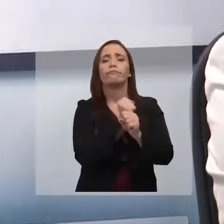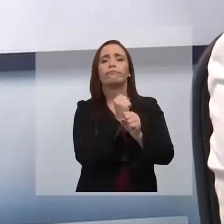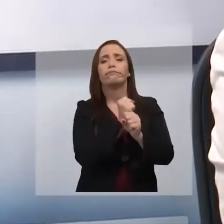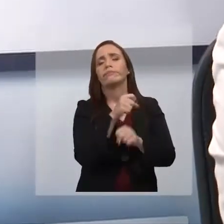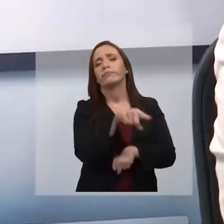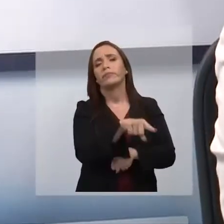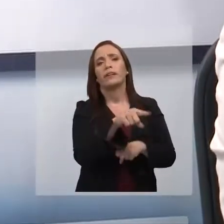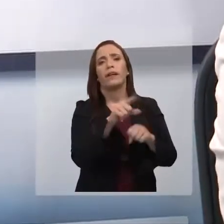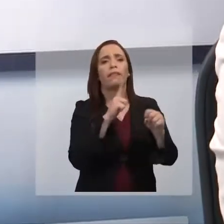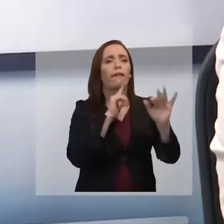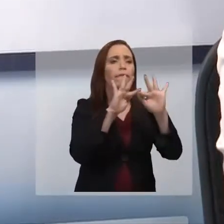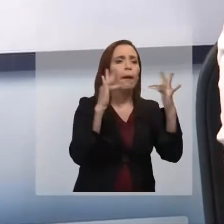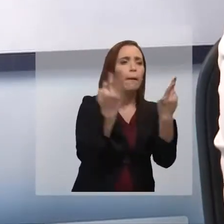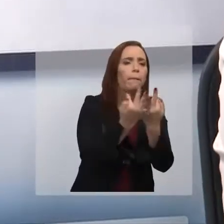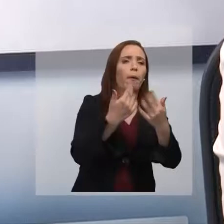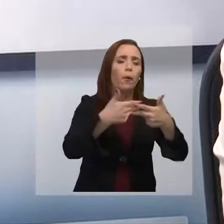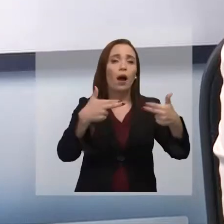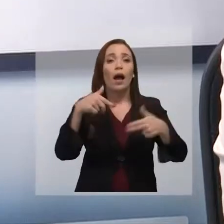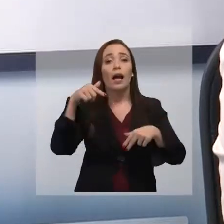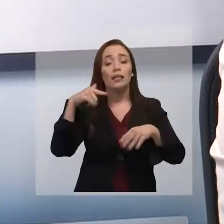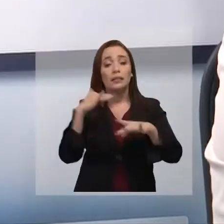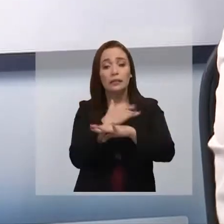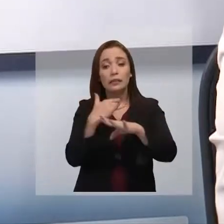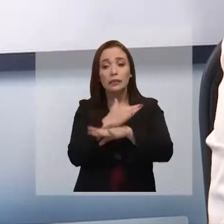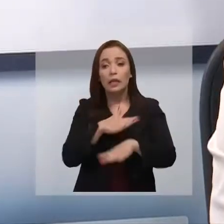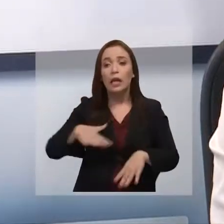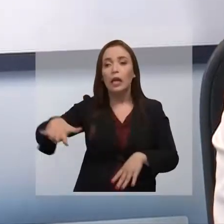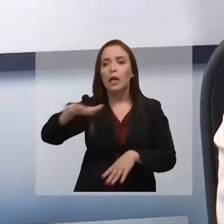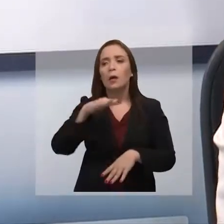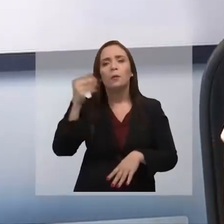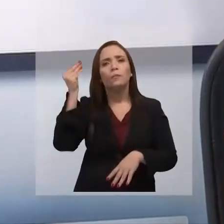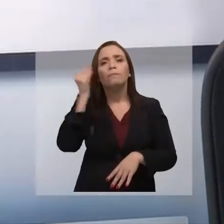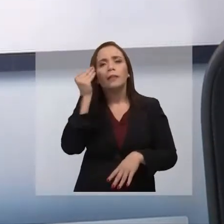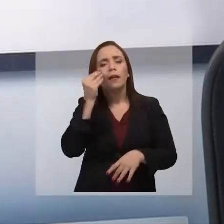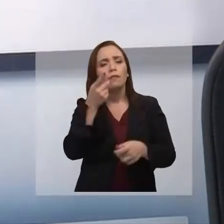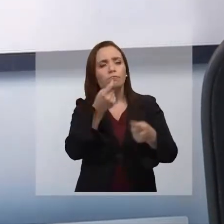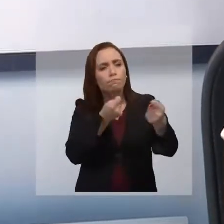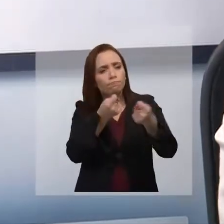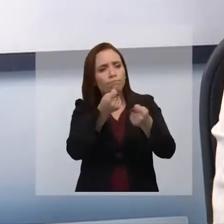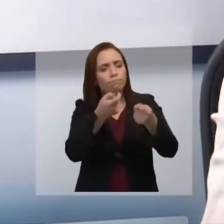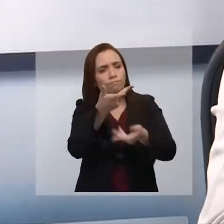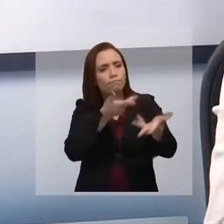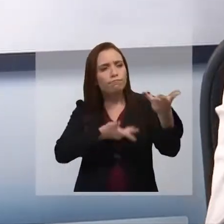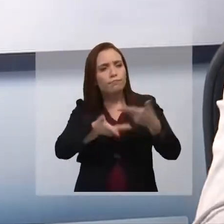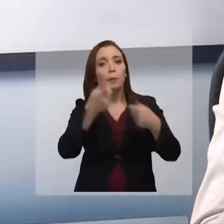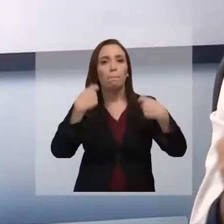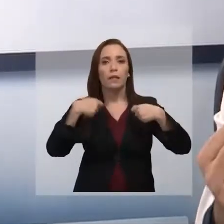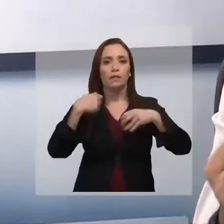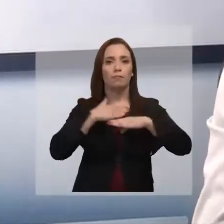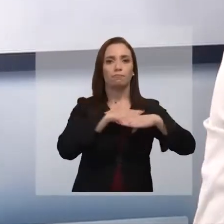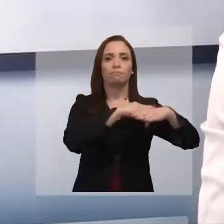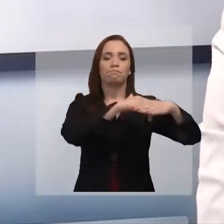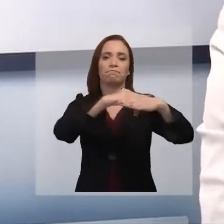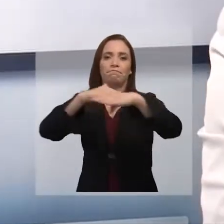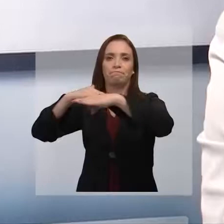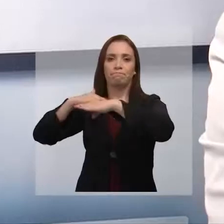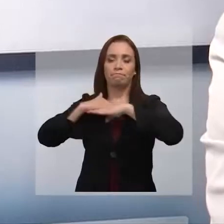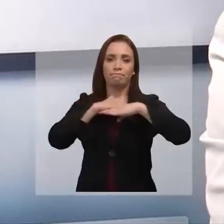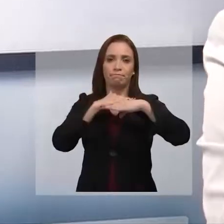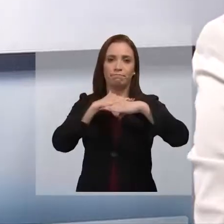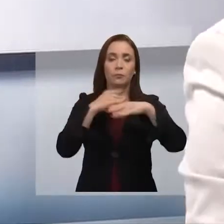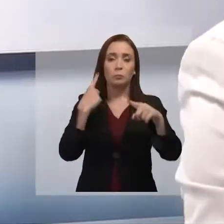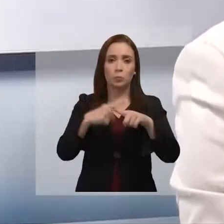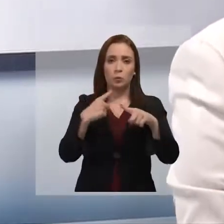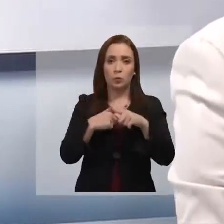estão ali. O centro precisa deles, nós precisamos ganhá-los. E se a gente padronizar, se você padroniza, porque